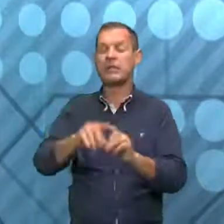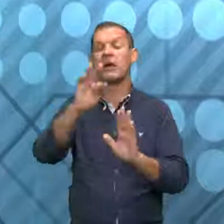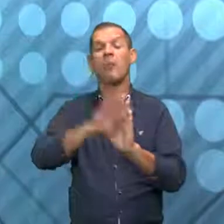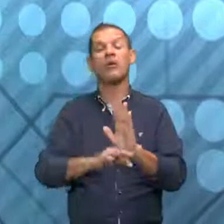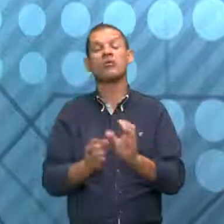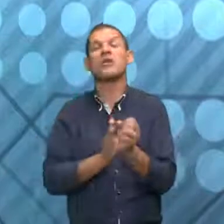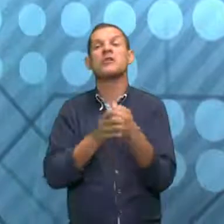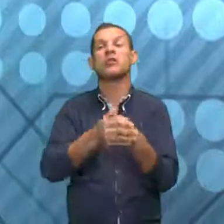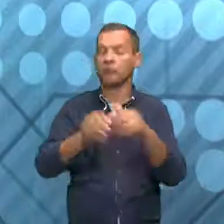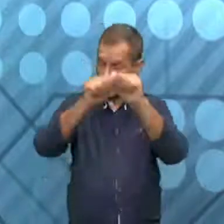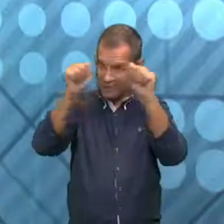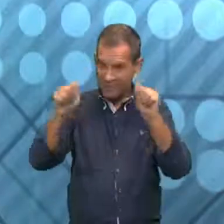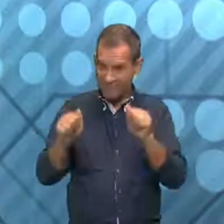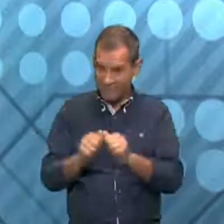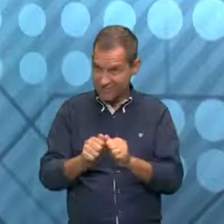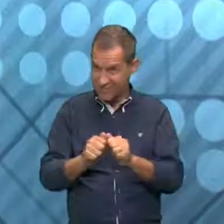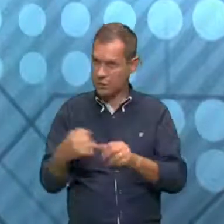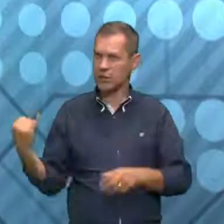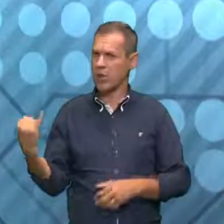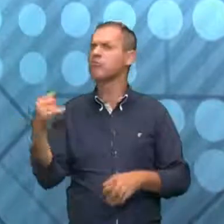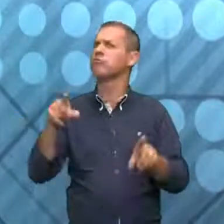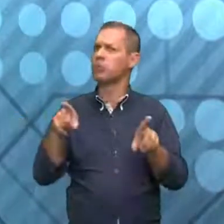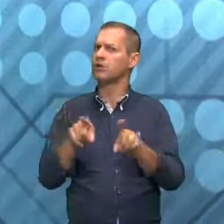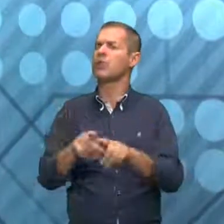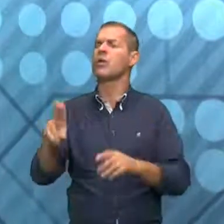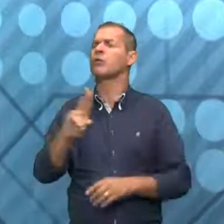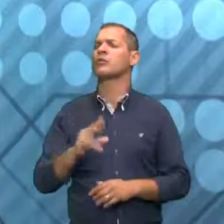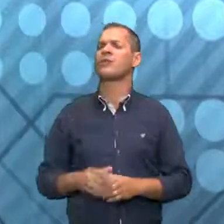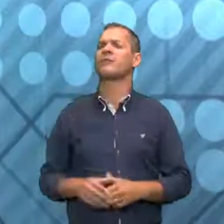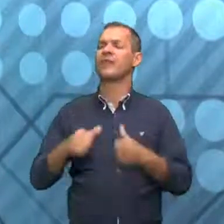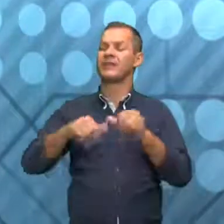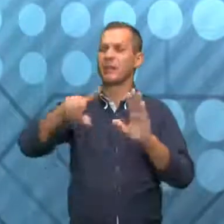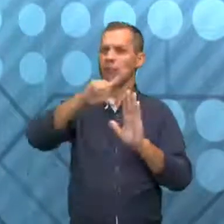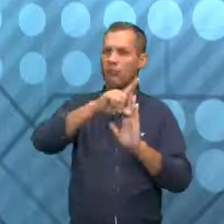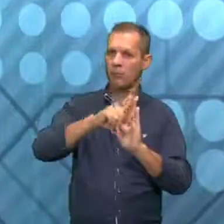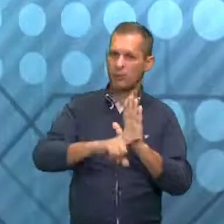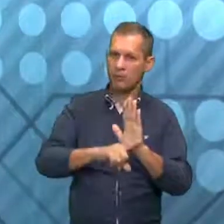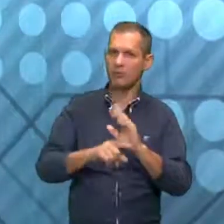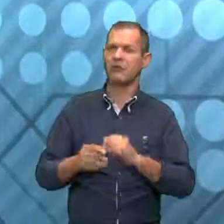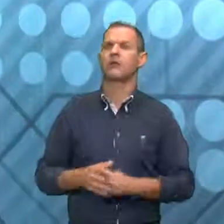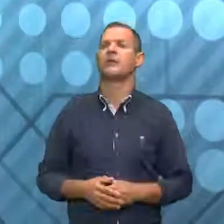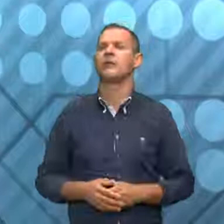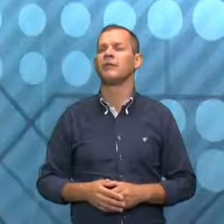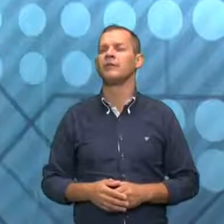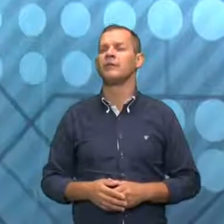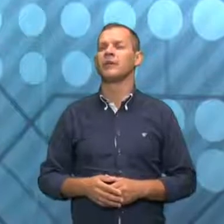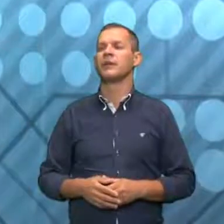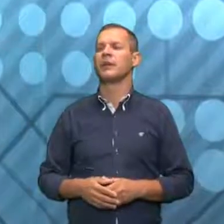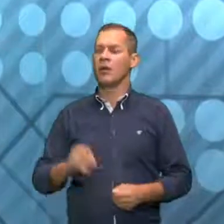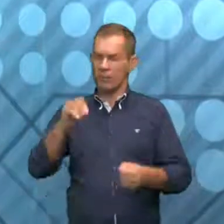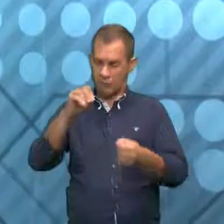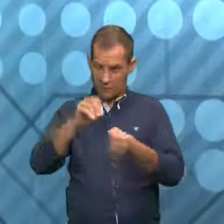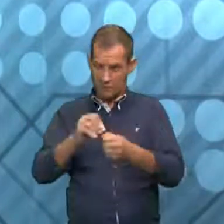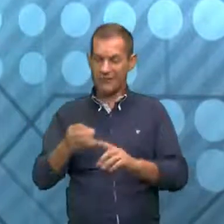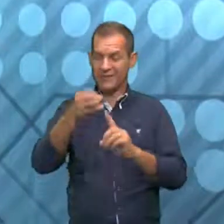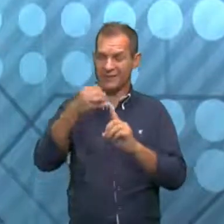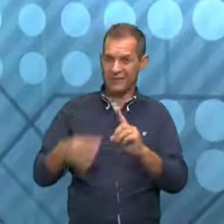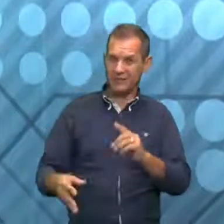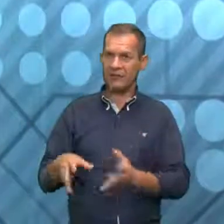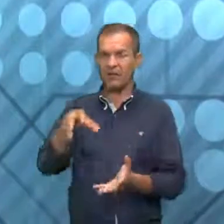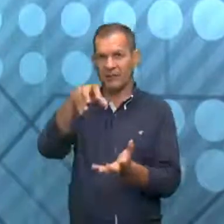foi escondido naquela imagem. Então é muito interessante utilizar essa ferramenta para fazer